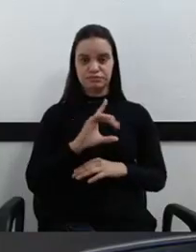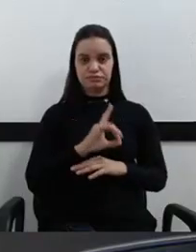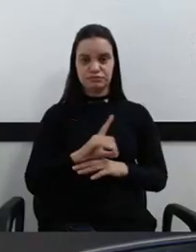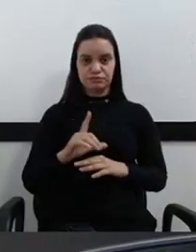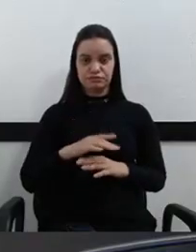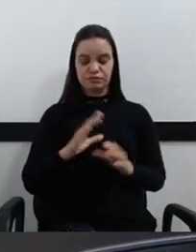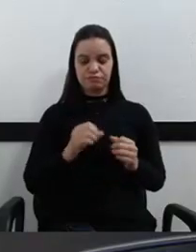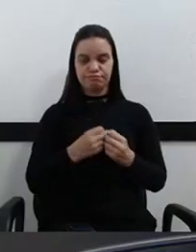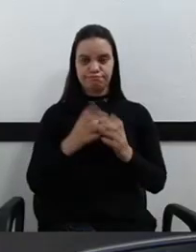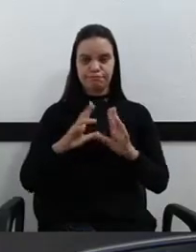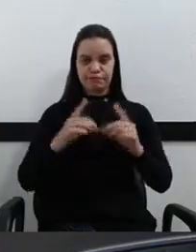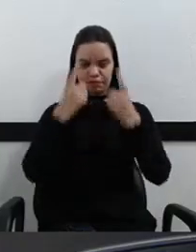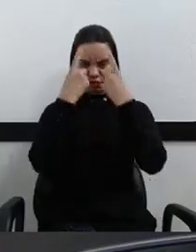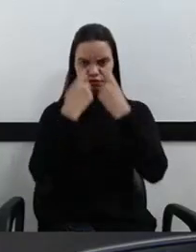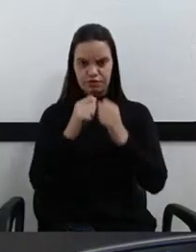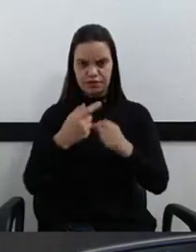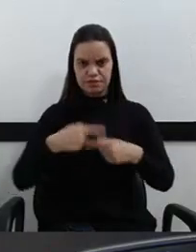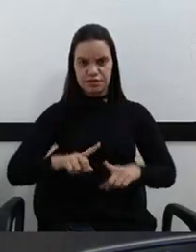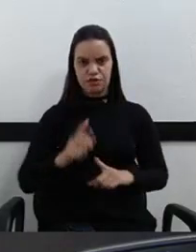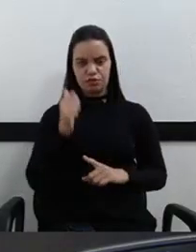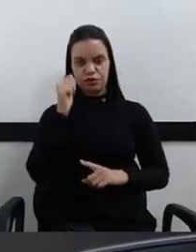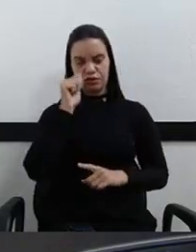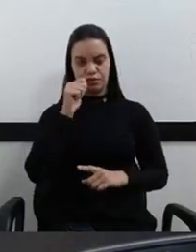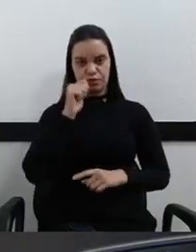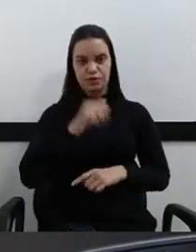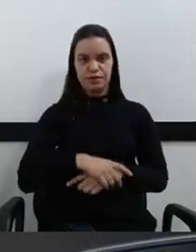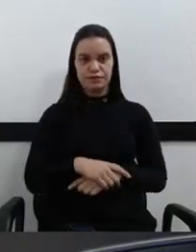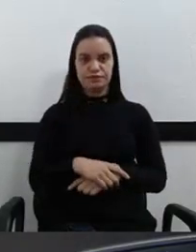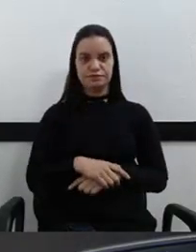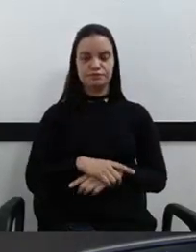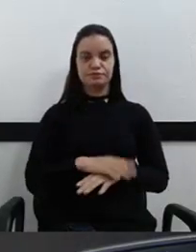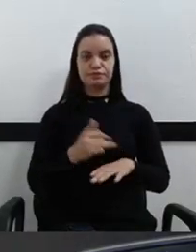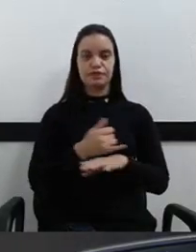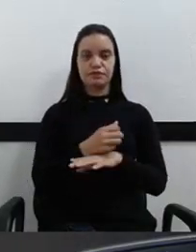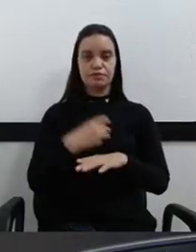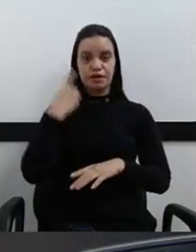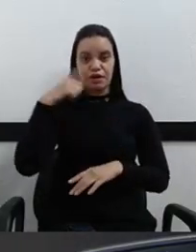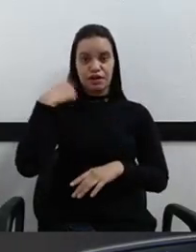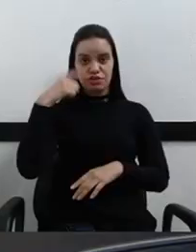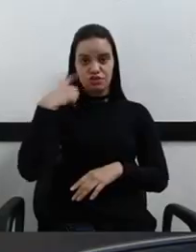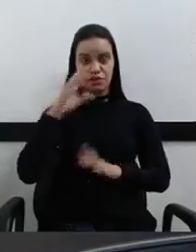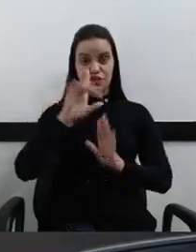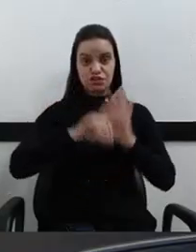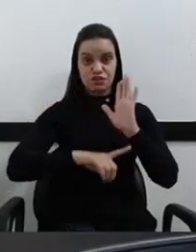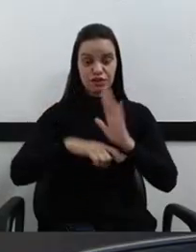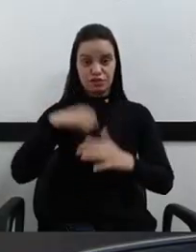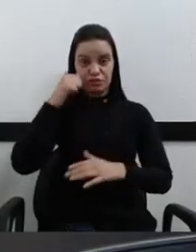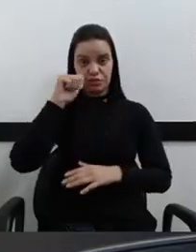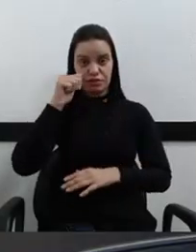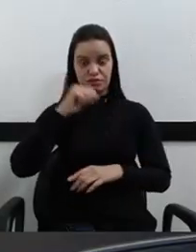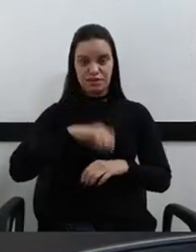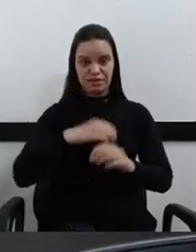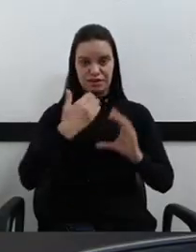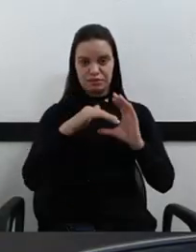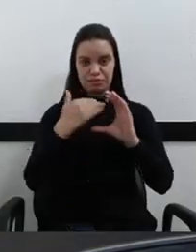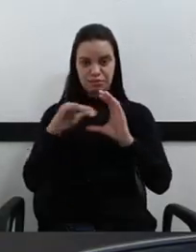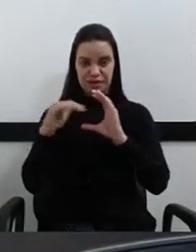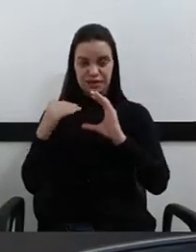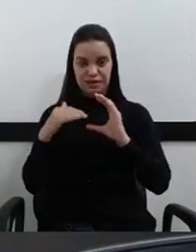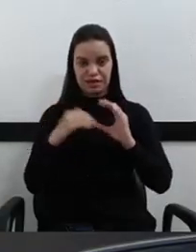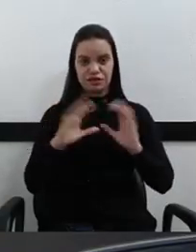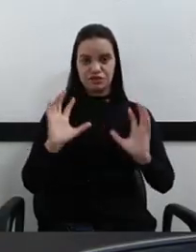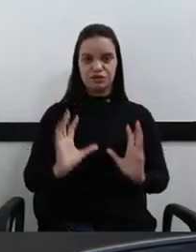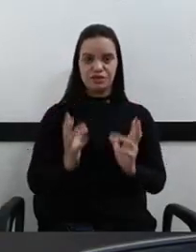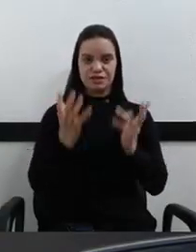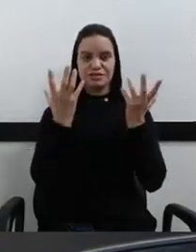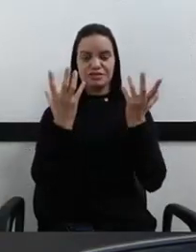tese Guarda Compartilhada e Violência contra as Mulheres, a visão do STJ. Formação complementar em Advocacia em Direito das Mulheres, além de diversas publicações e participação em